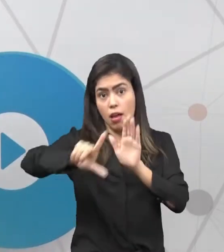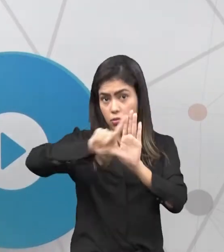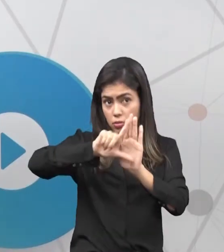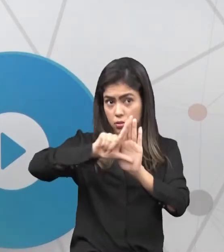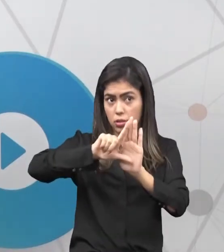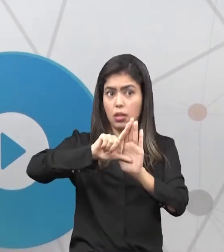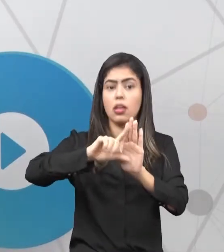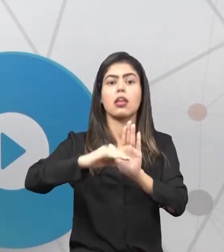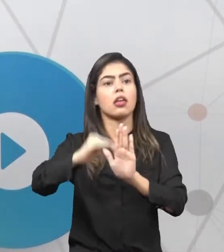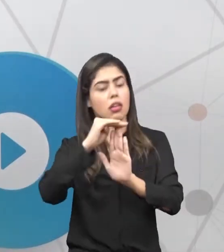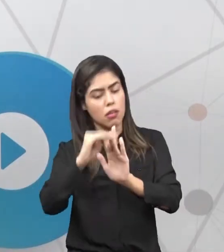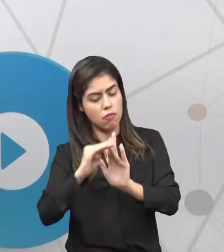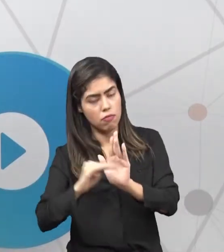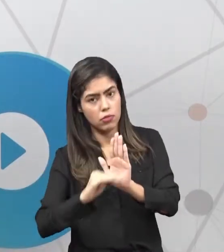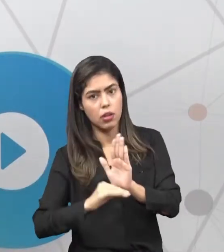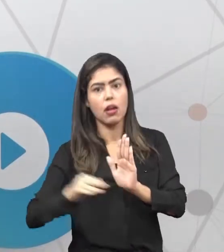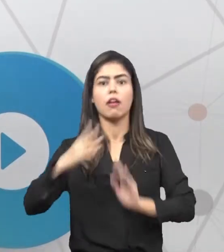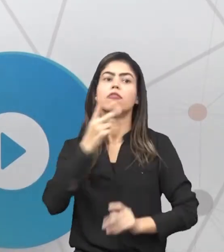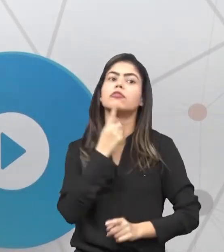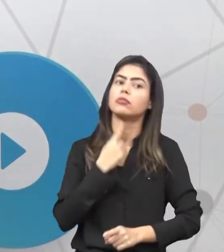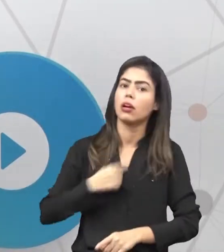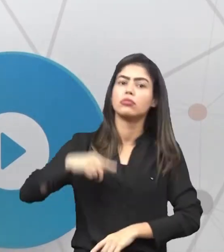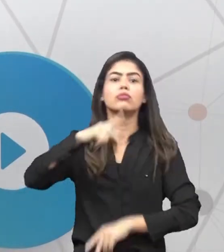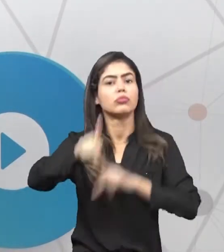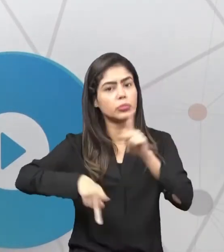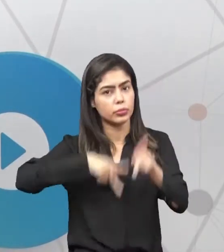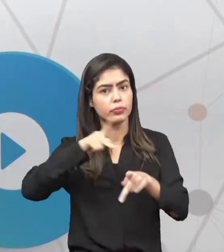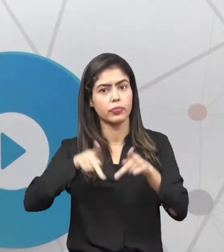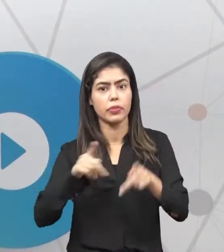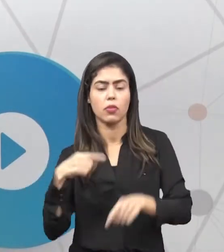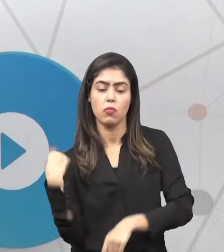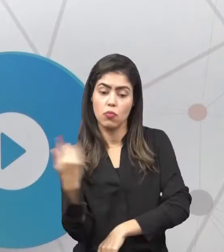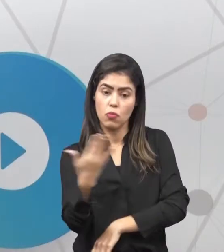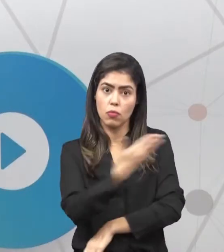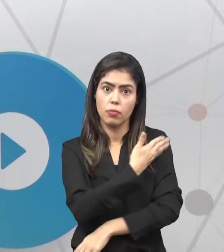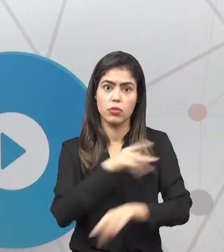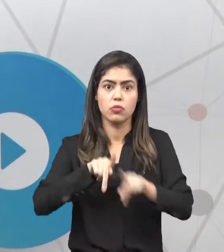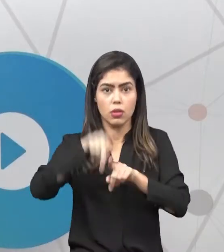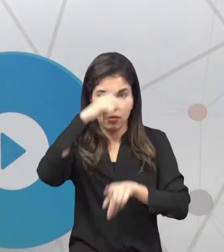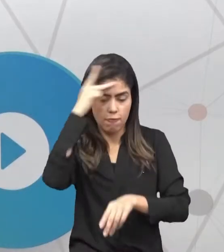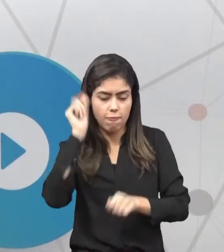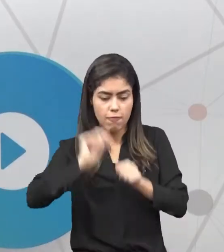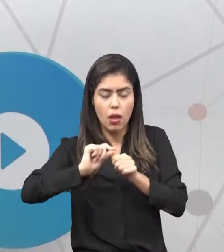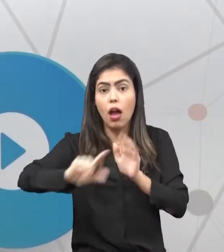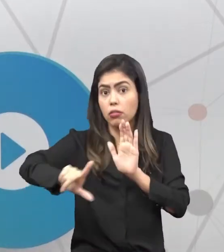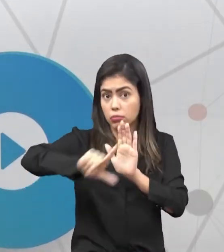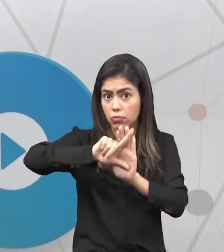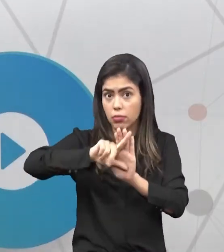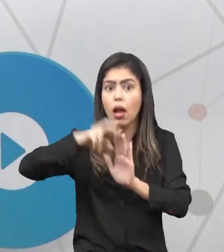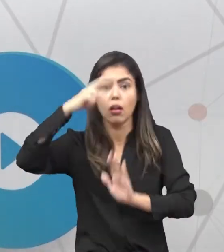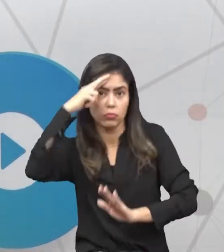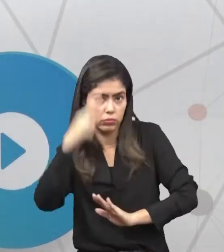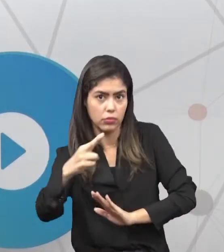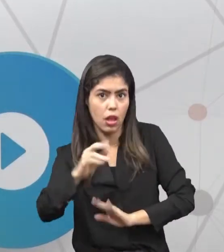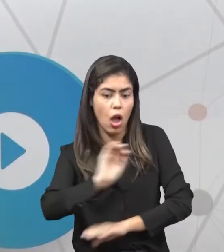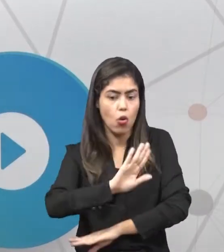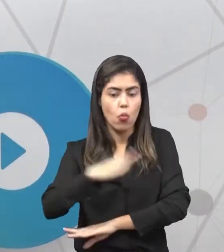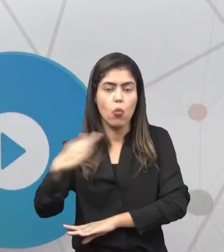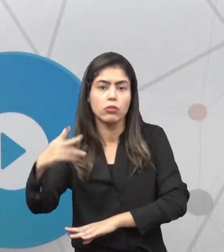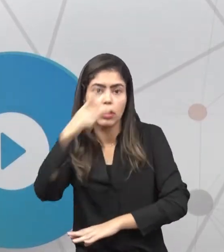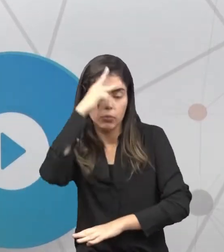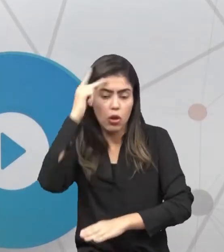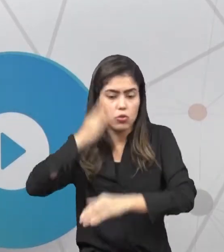a vontade do povo. Então, quando a pessoa exerce com base na lei, é autoridade. Quando a